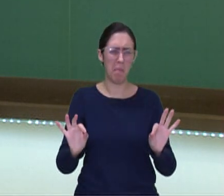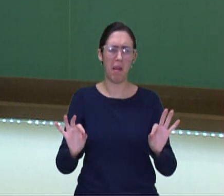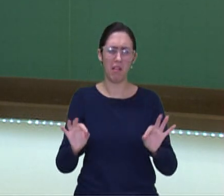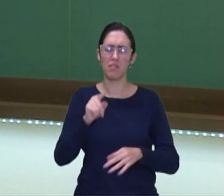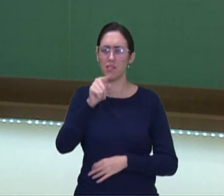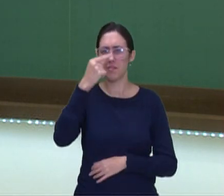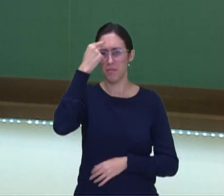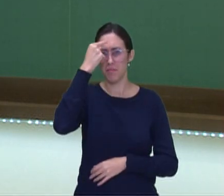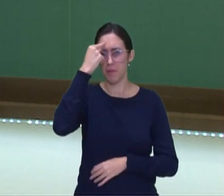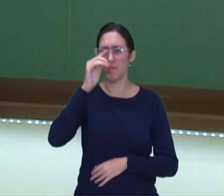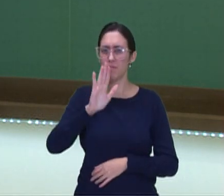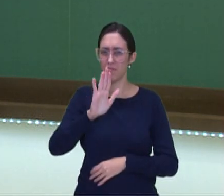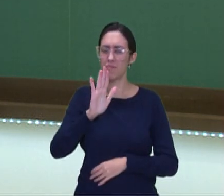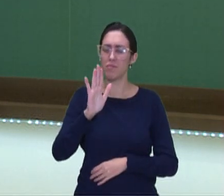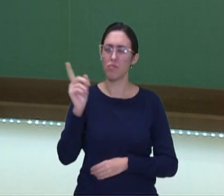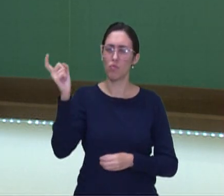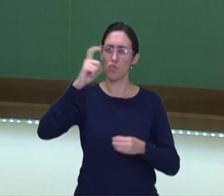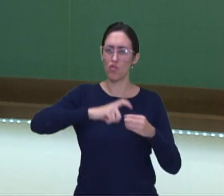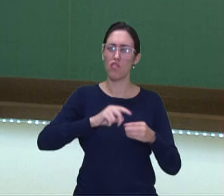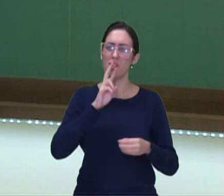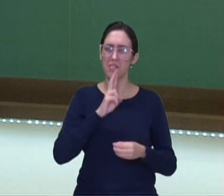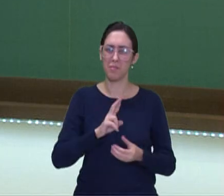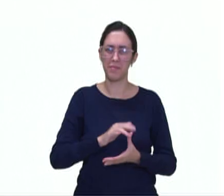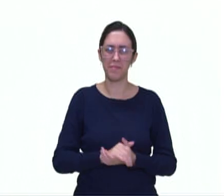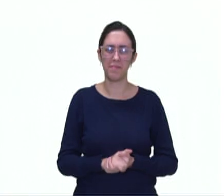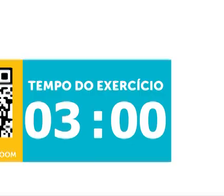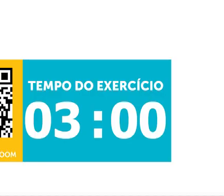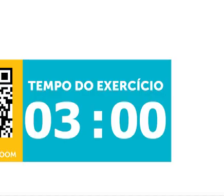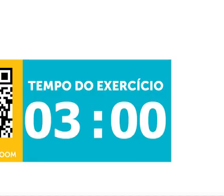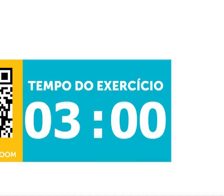Então pense um pouquinho e me dá a resposta assim que nós voltarmos.